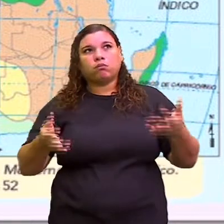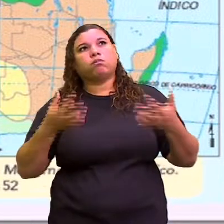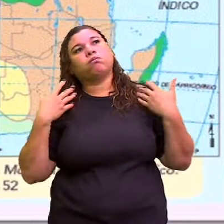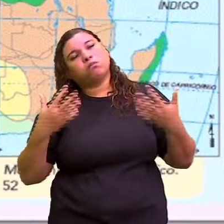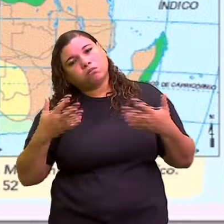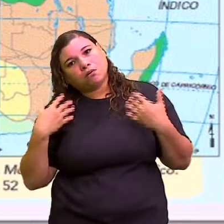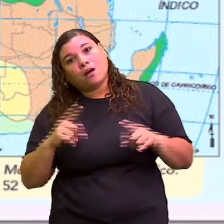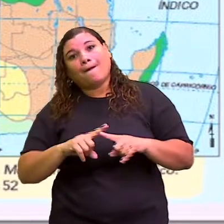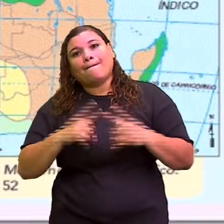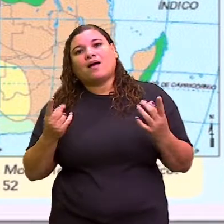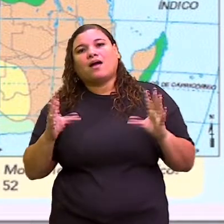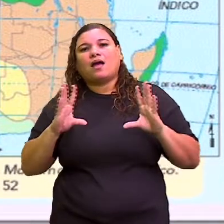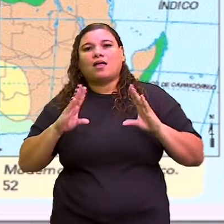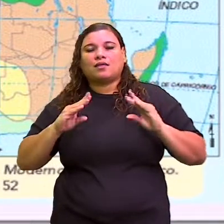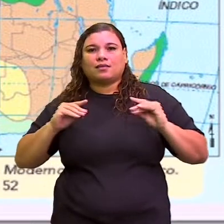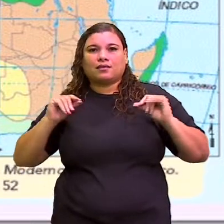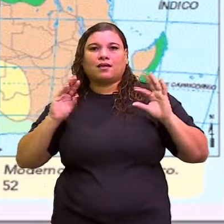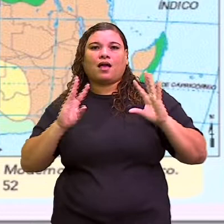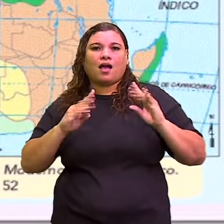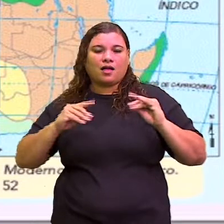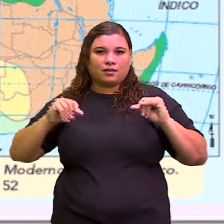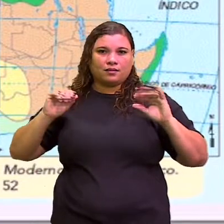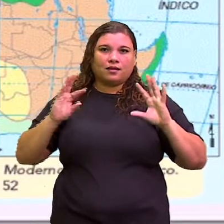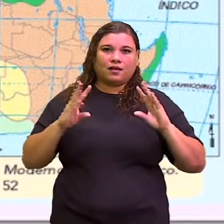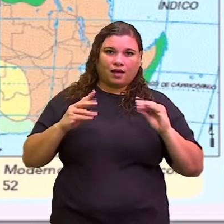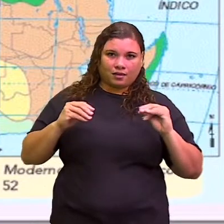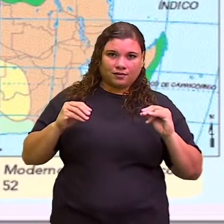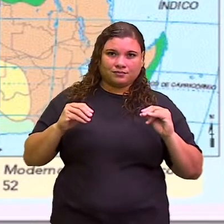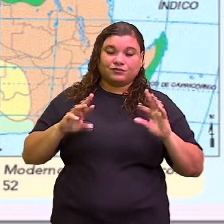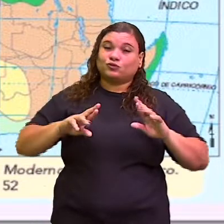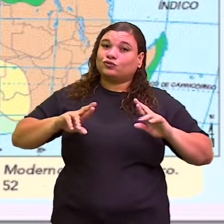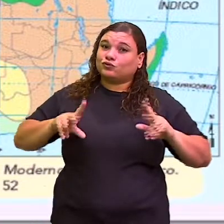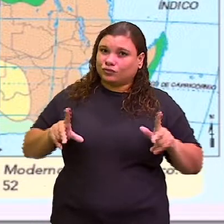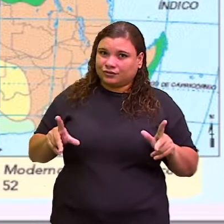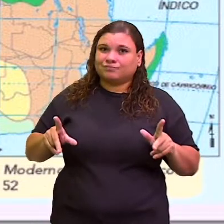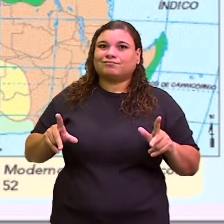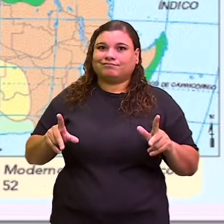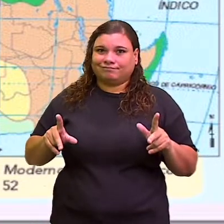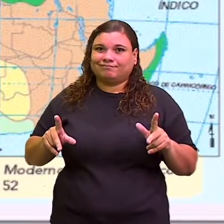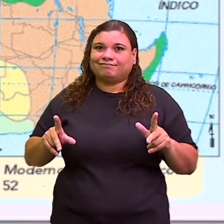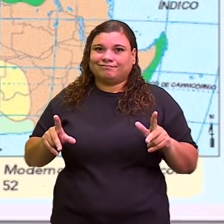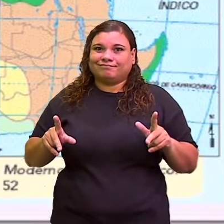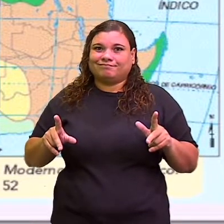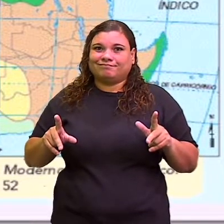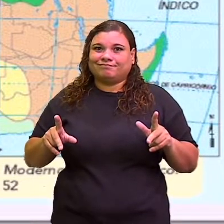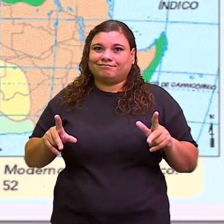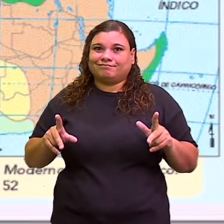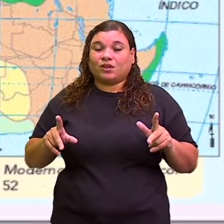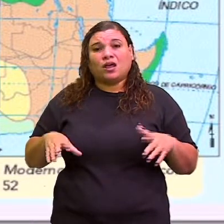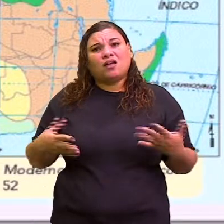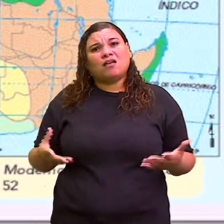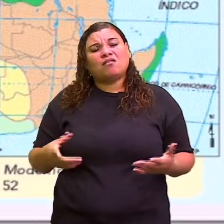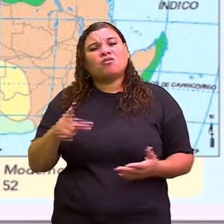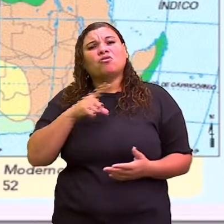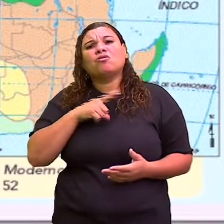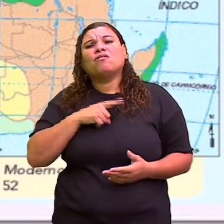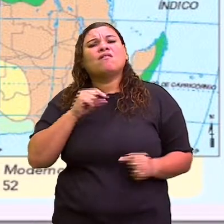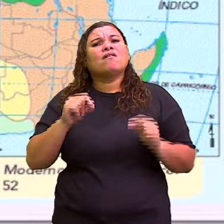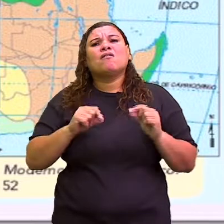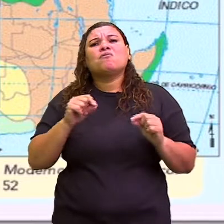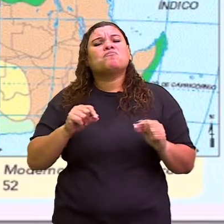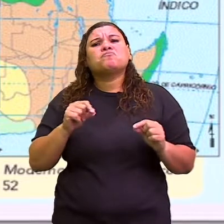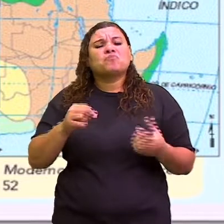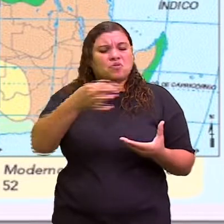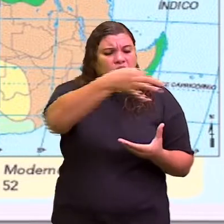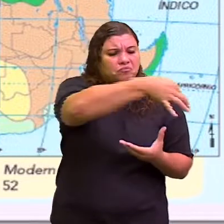mapa do lado da vegetação, o que nós vamos ter? Vegetação, floresta